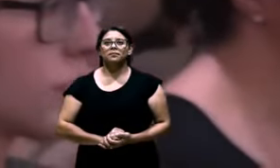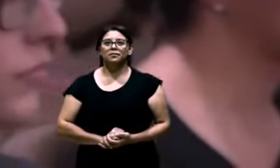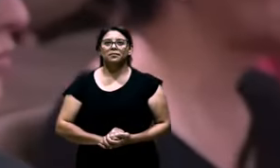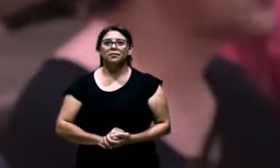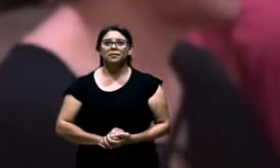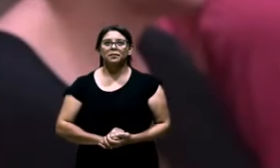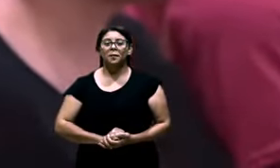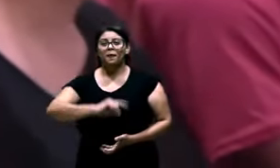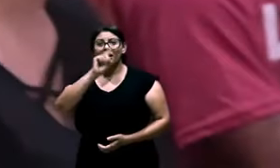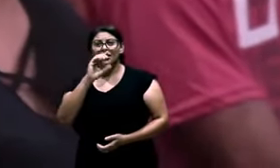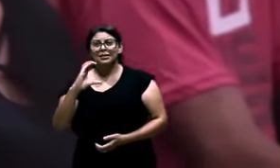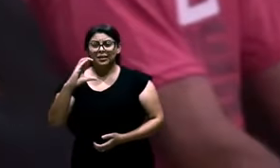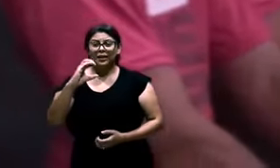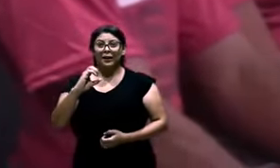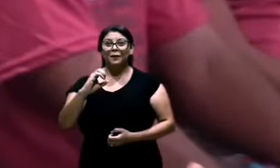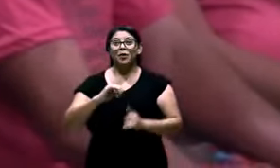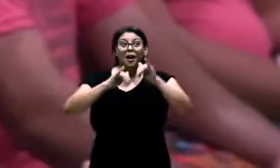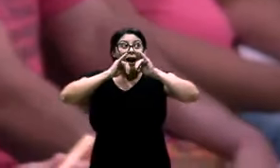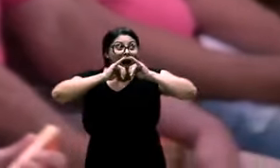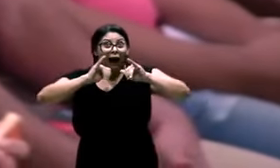O Zacarias quer agora contar para todo mundo.